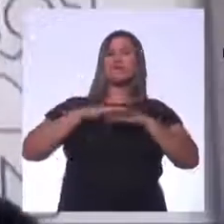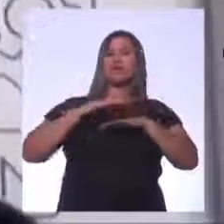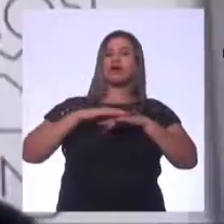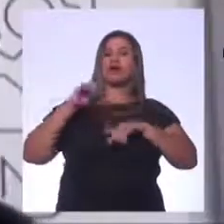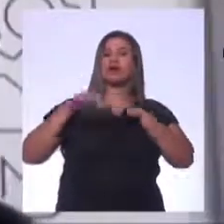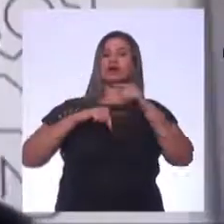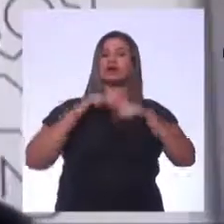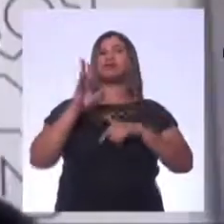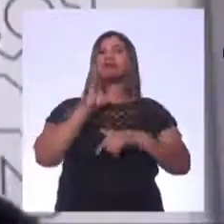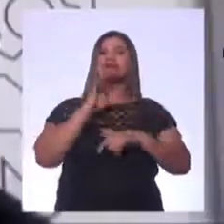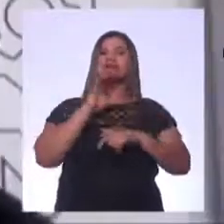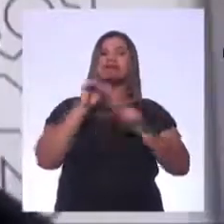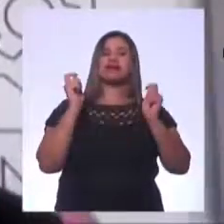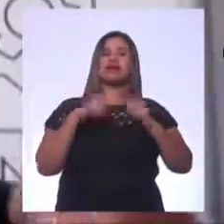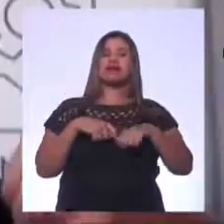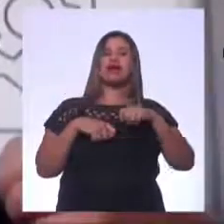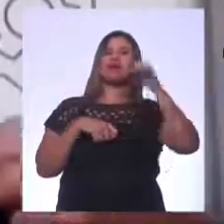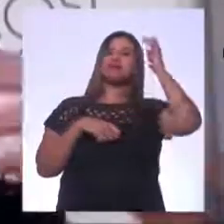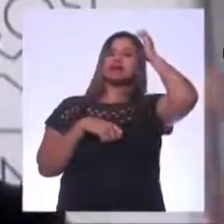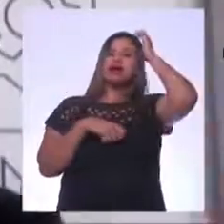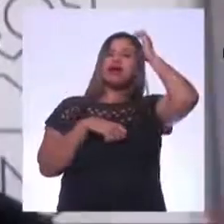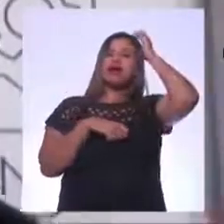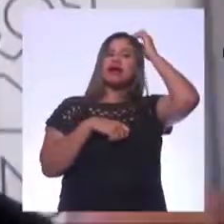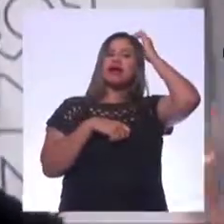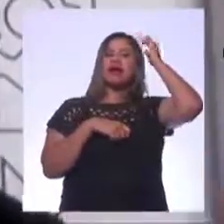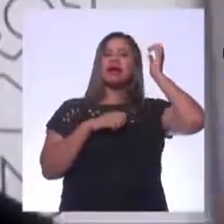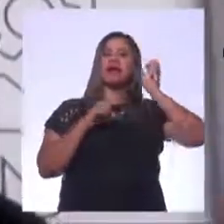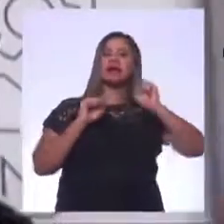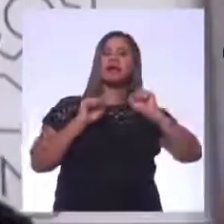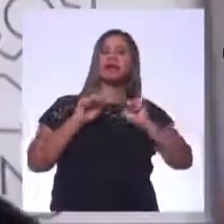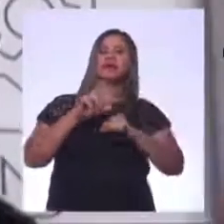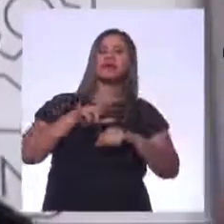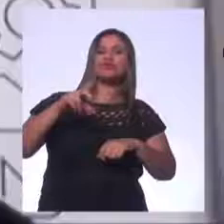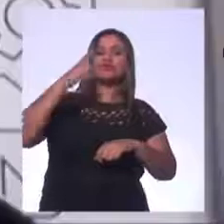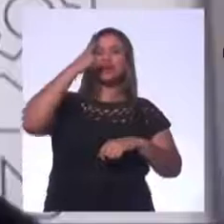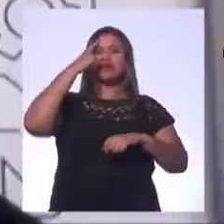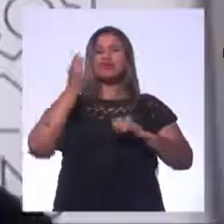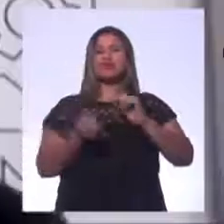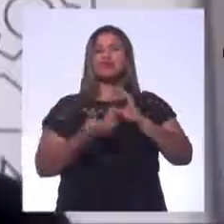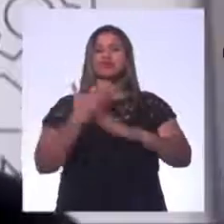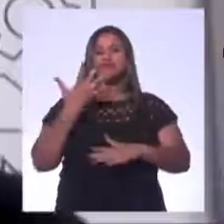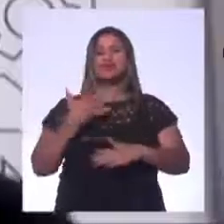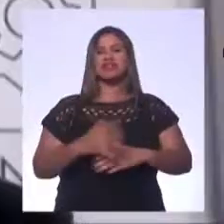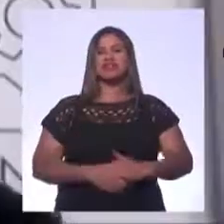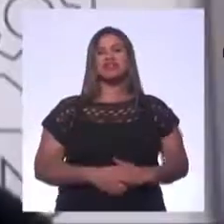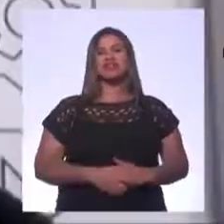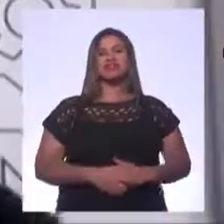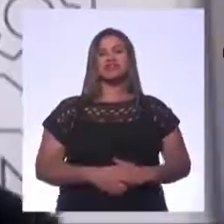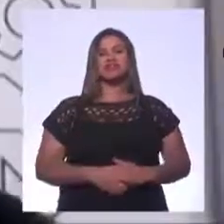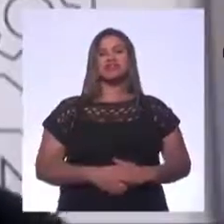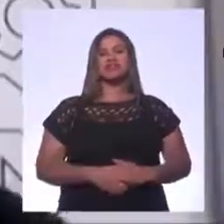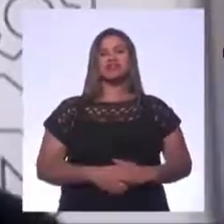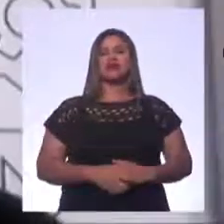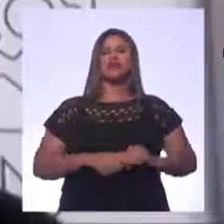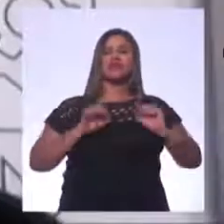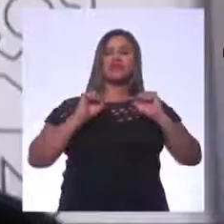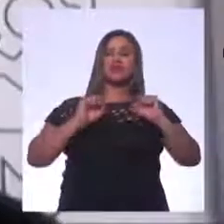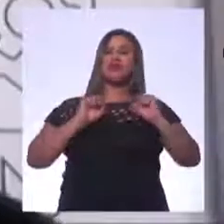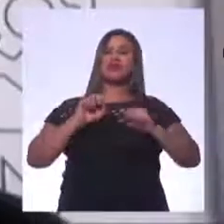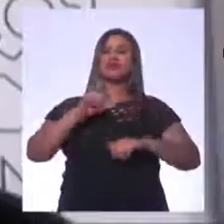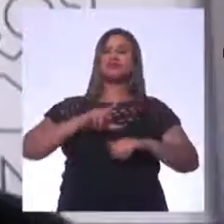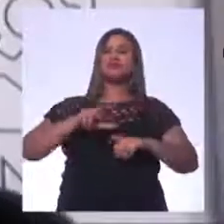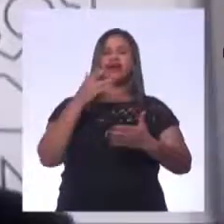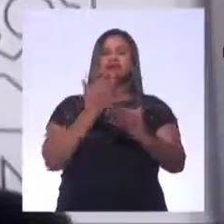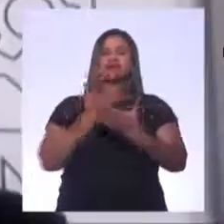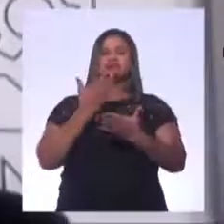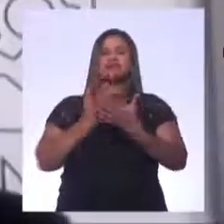super interessante. A gente pode usar toda a nossa criatividade. A gente pode aplicar essa aula de uma